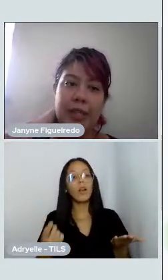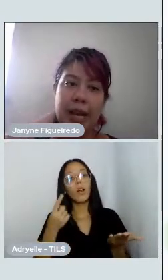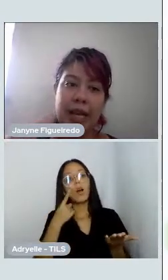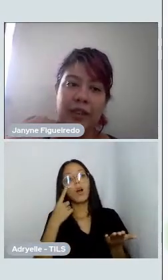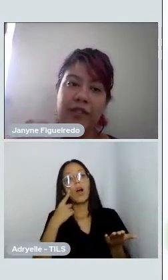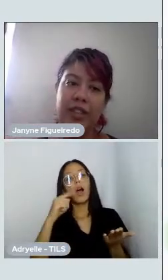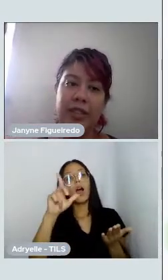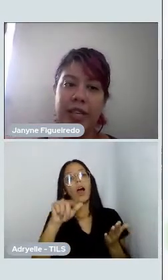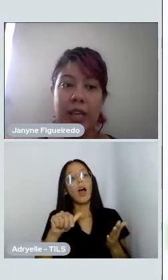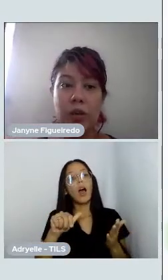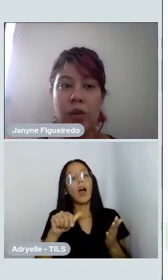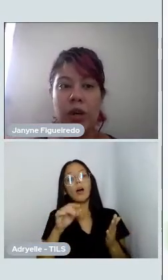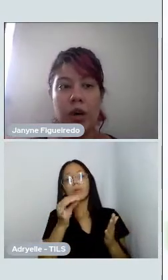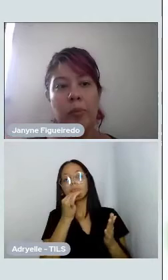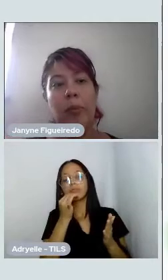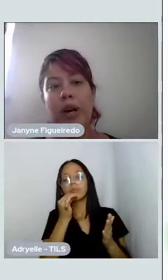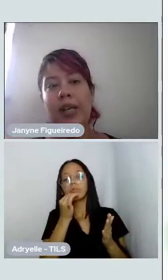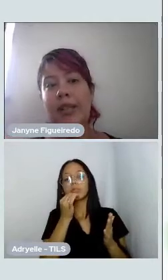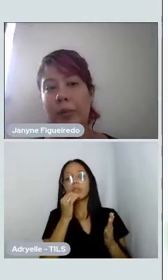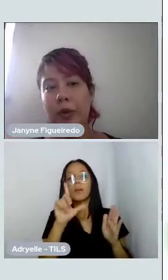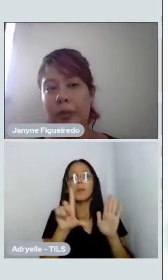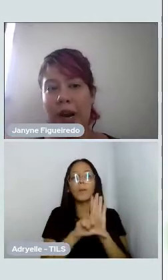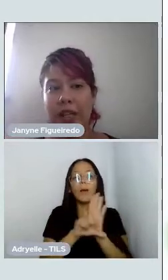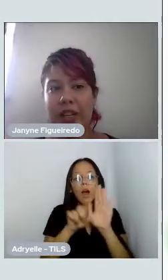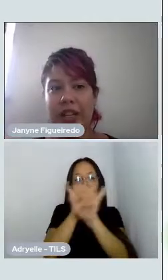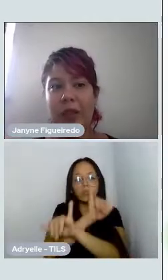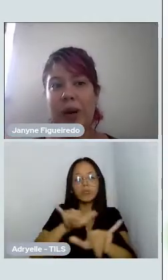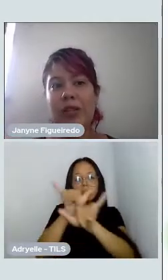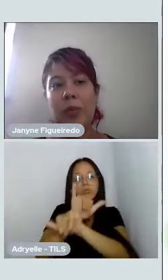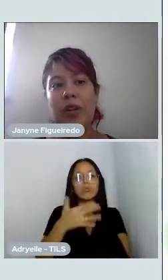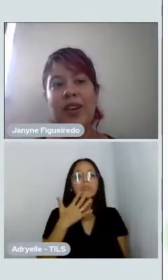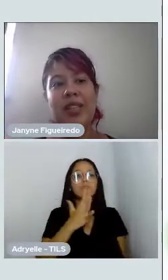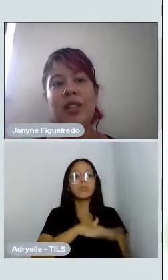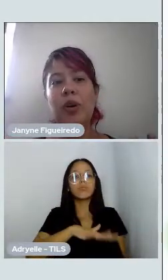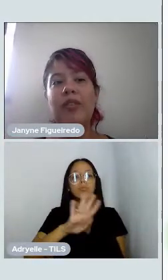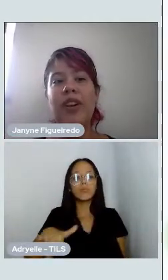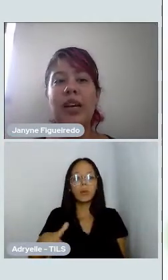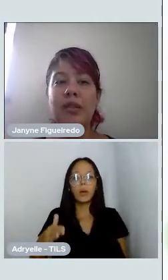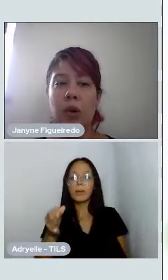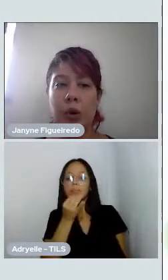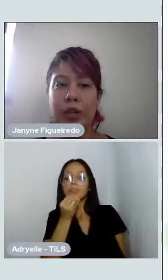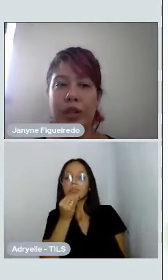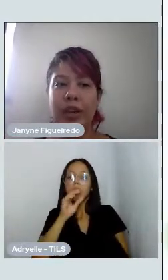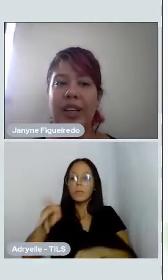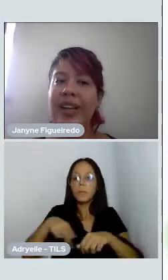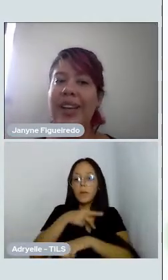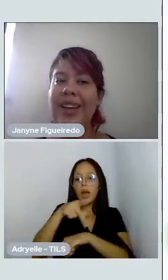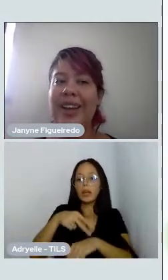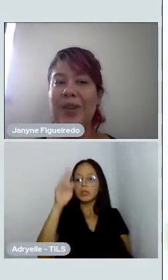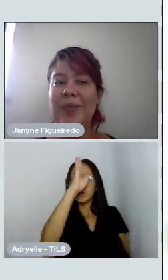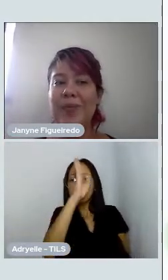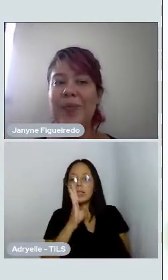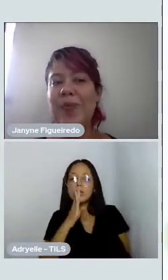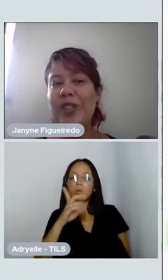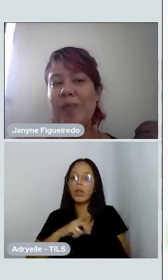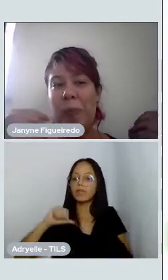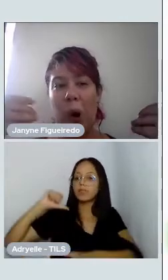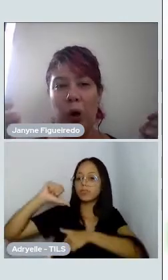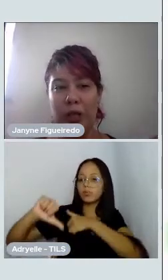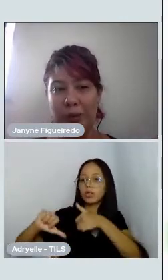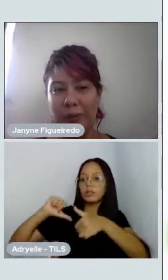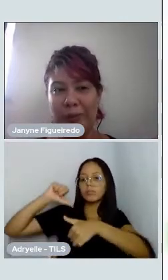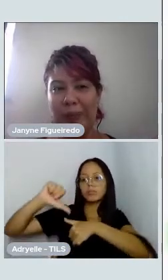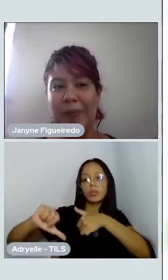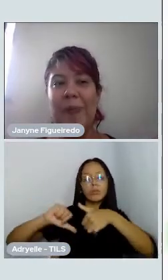A lei de publicidade infantil, por exemplo, no país da gente, passou por diversas modificações em que não